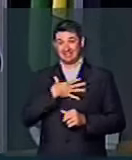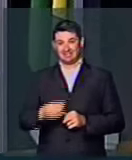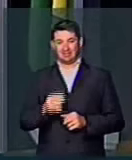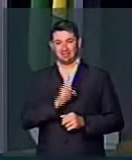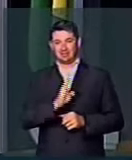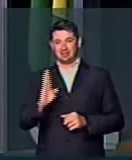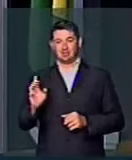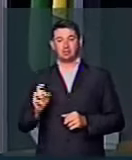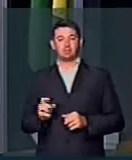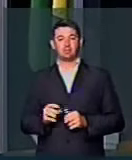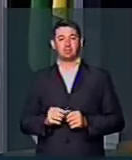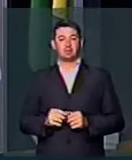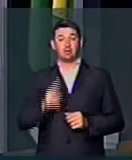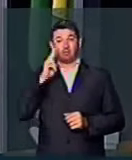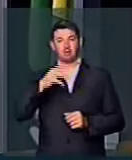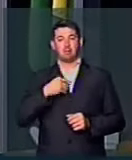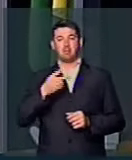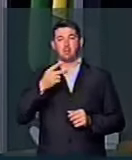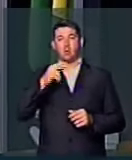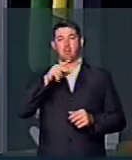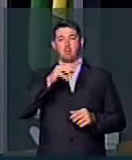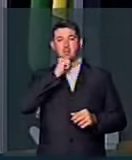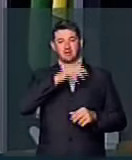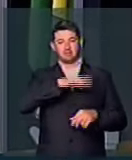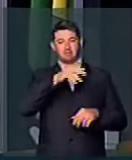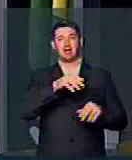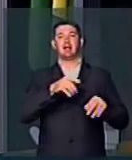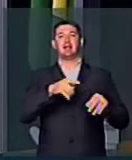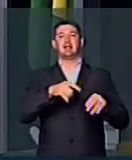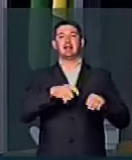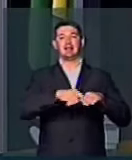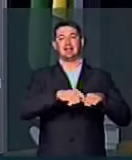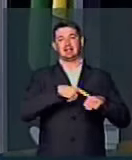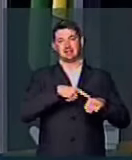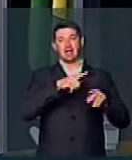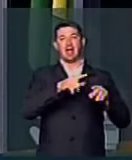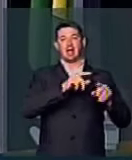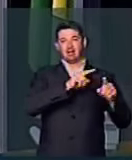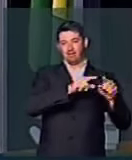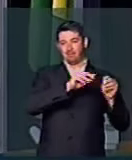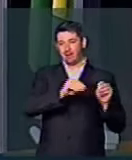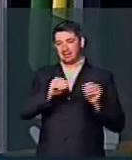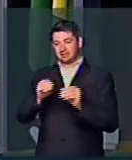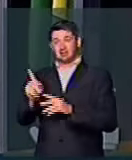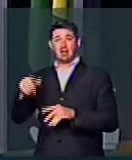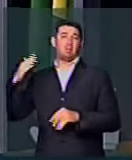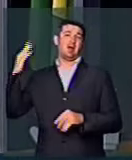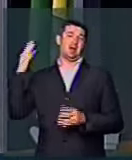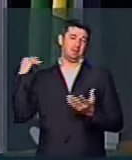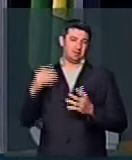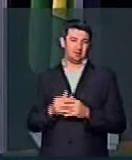só o meu irmão mais velho tinha tênis. Aquele tênis passava para os outros, quando chegava no terceiro se acabava. Mas era uma época de que não se